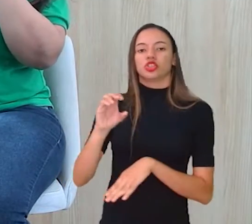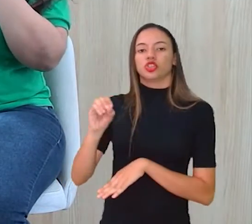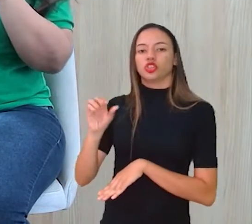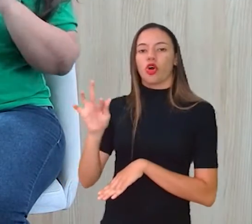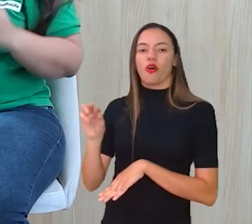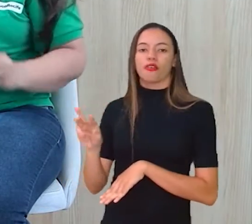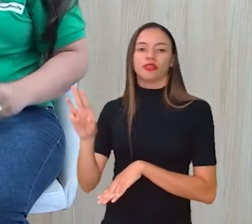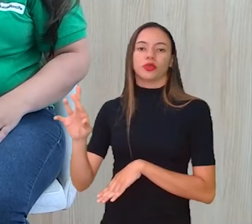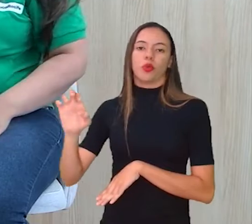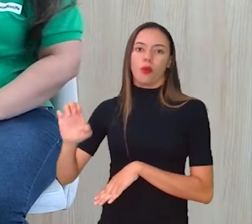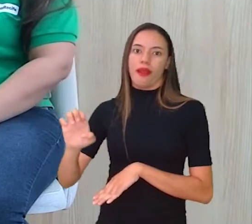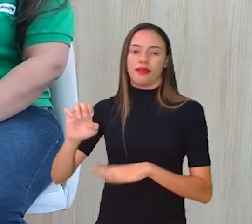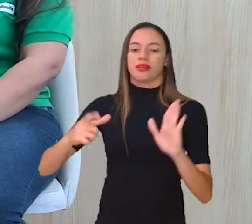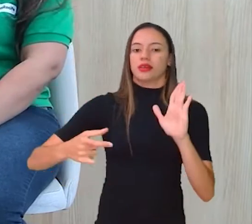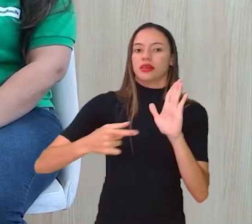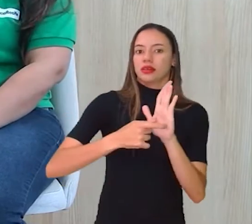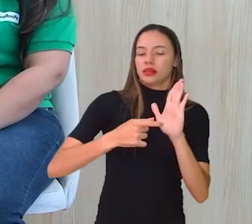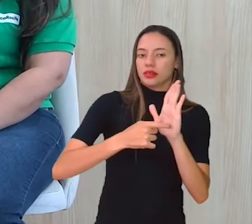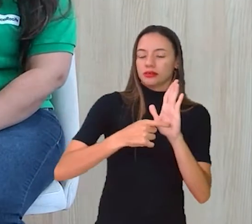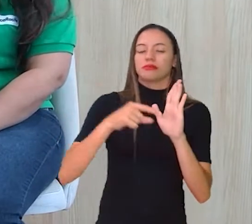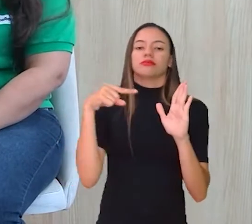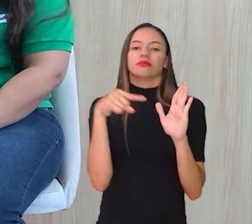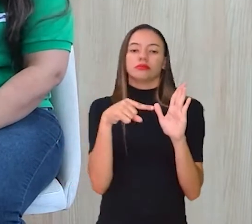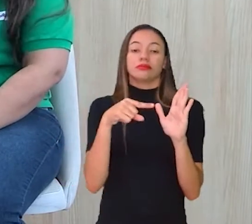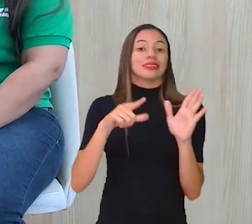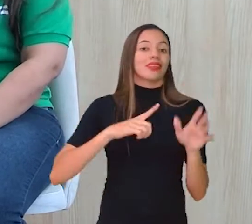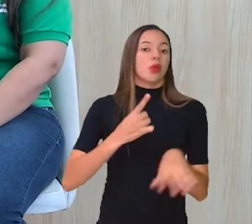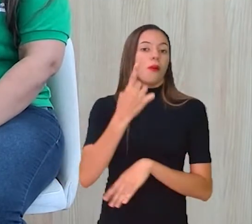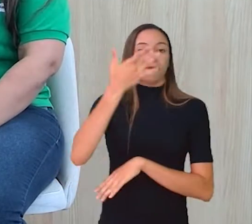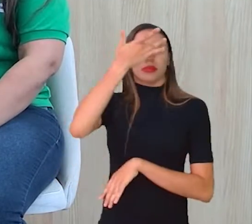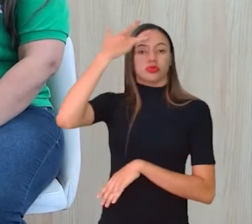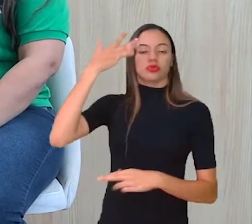nisso, que alguém é responsável